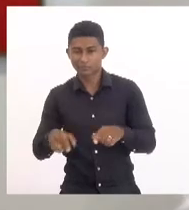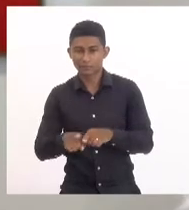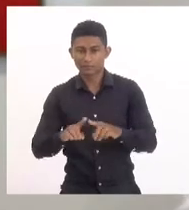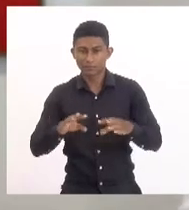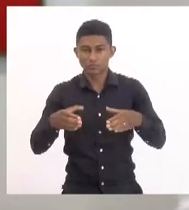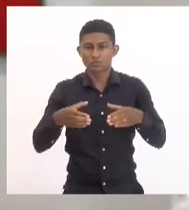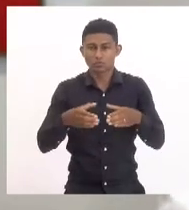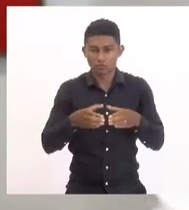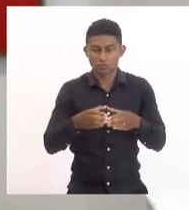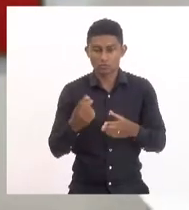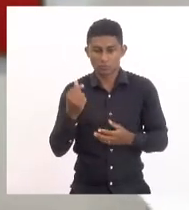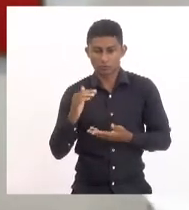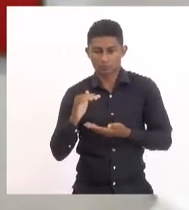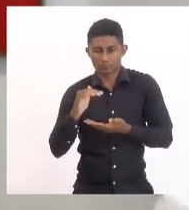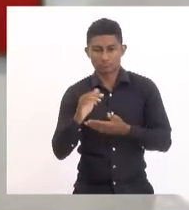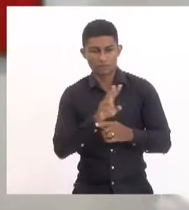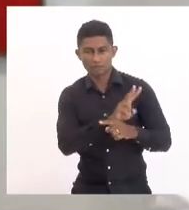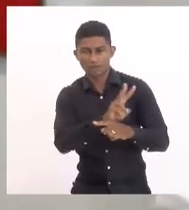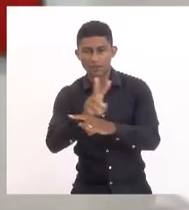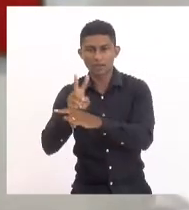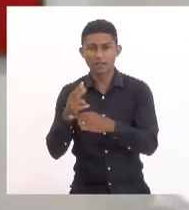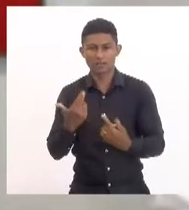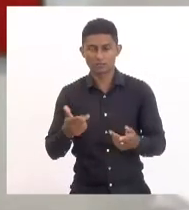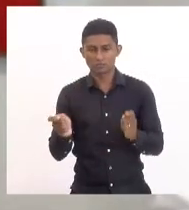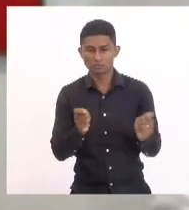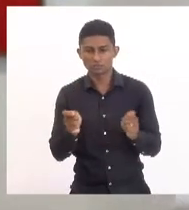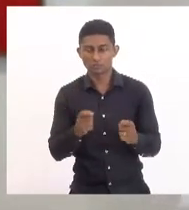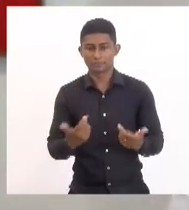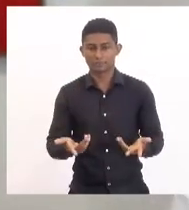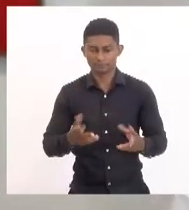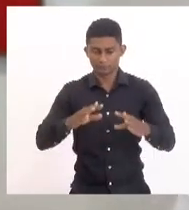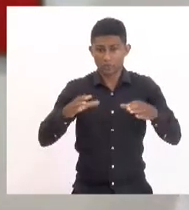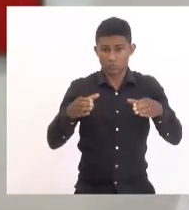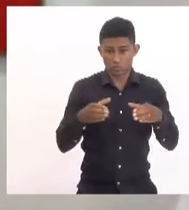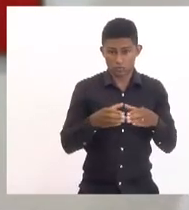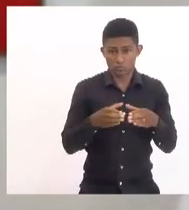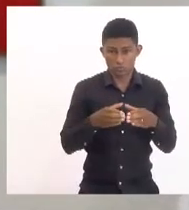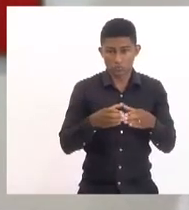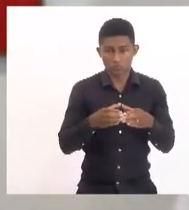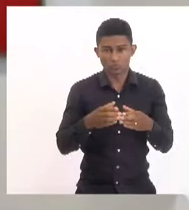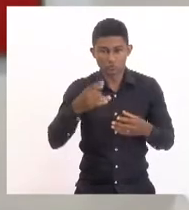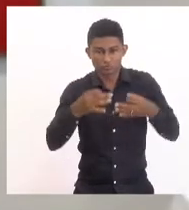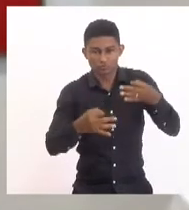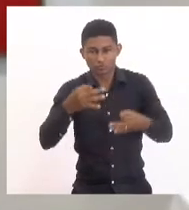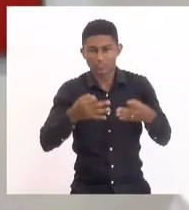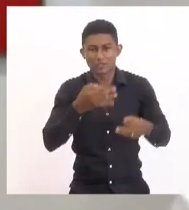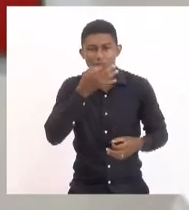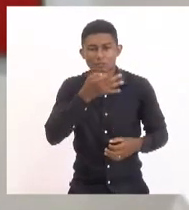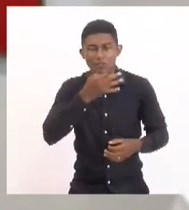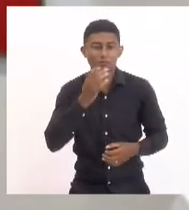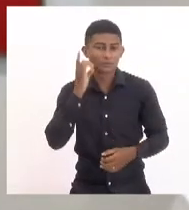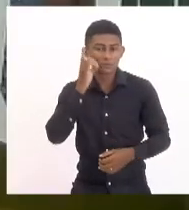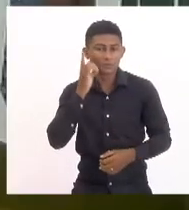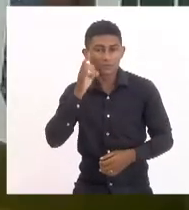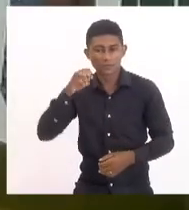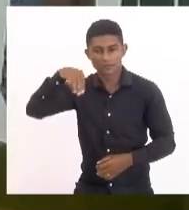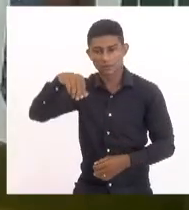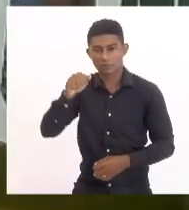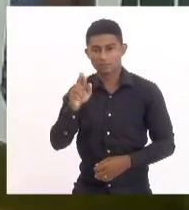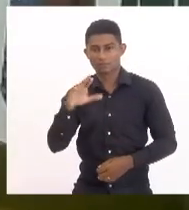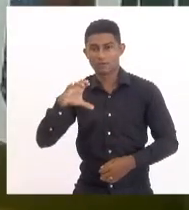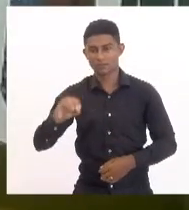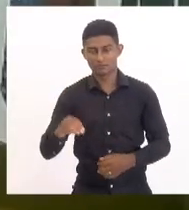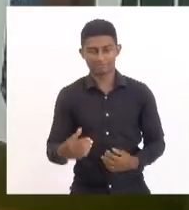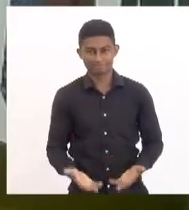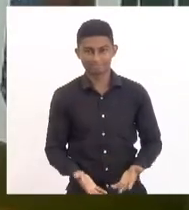Orçamento, Finanças, Fiscalização Financeira e Controle. Para emitir parecer pela Comissão de Constituição e Justiça, deputado Márcio Pacheco. Boa tarde,